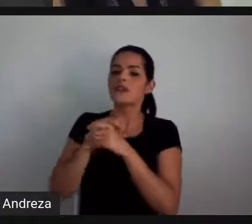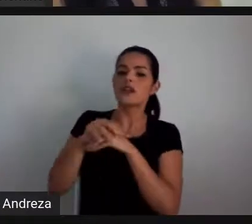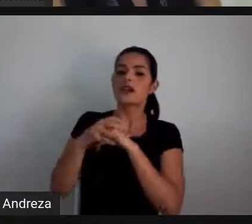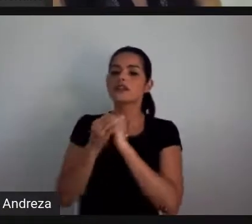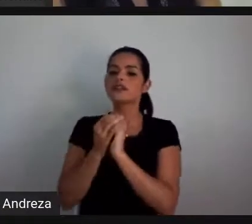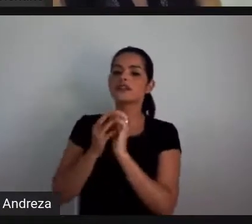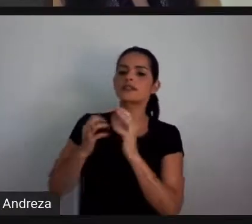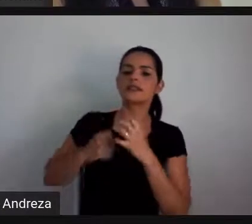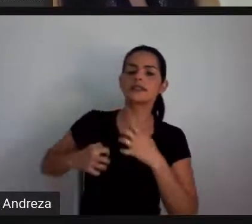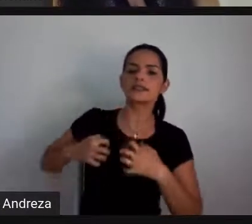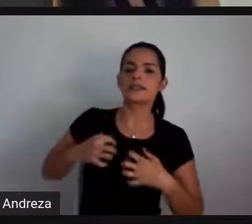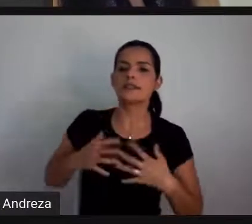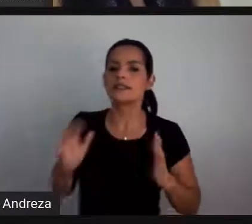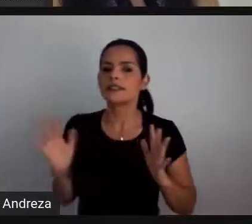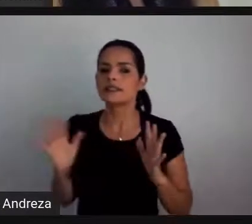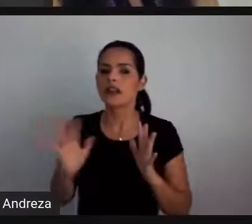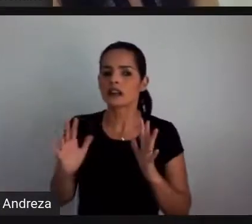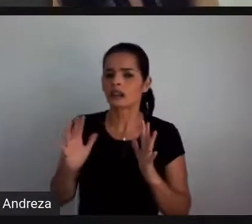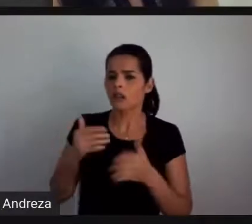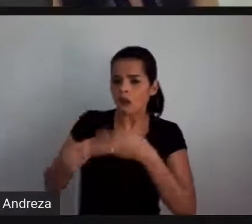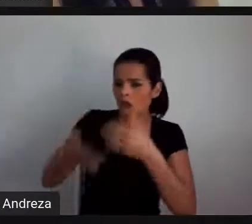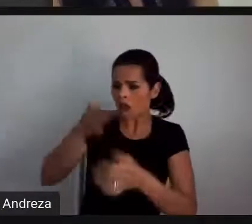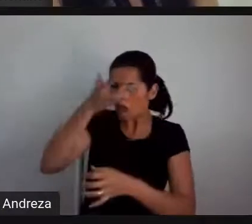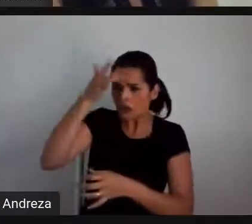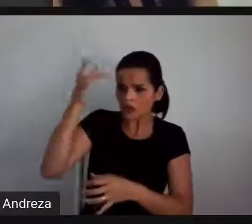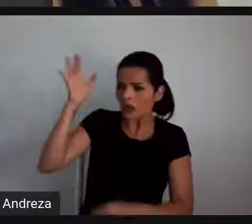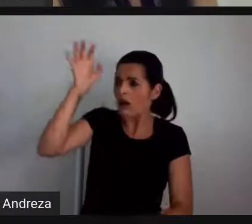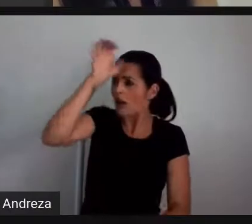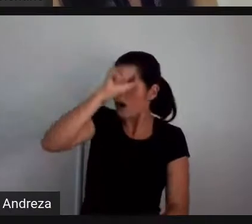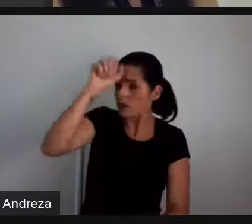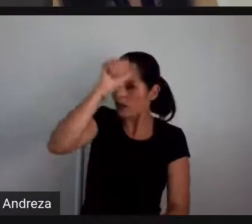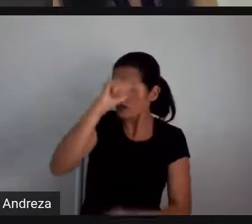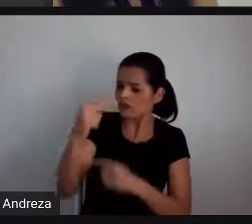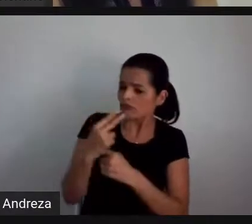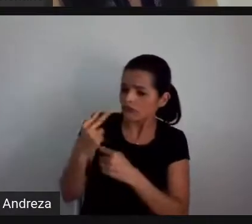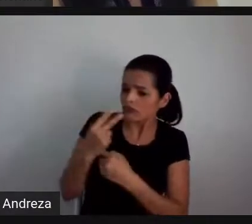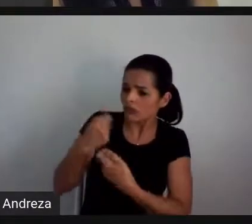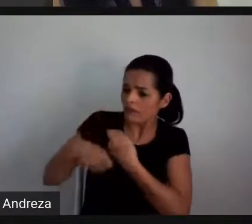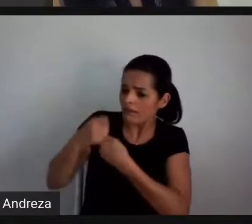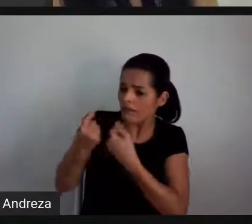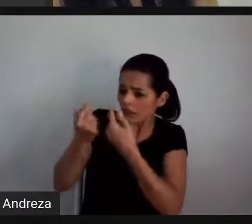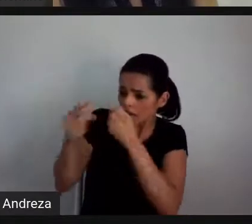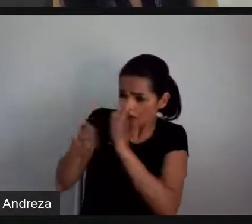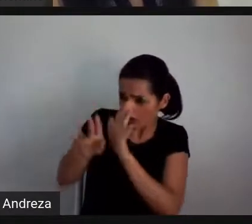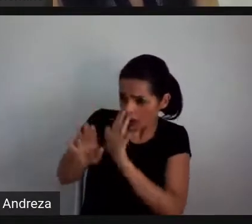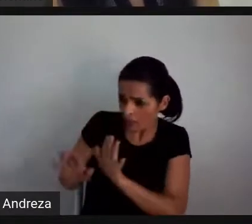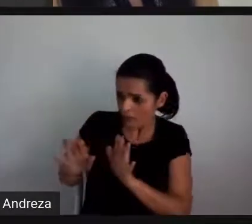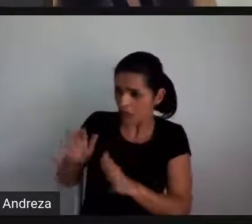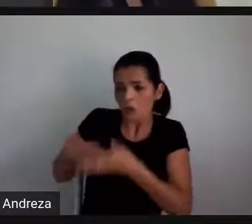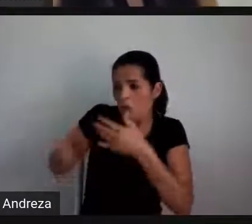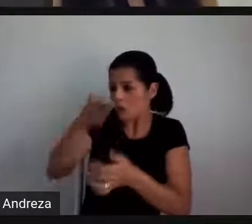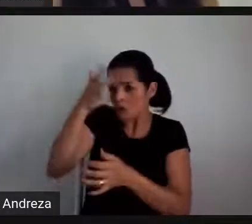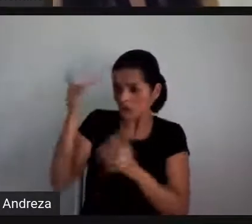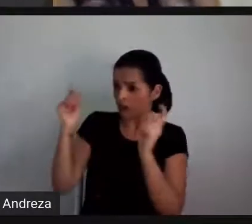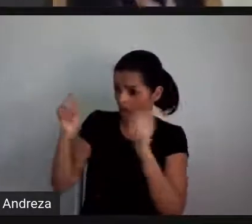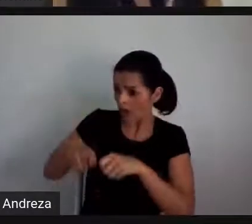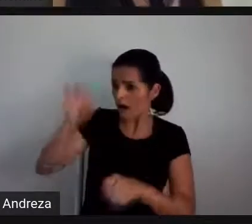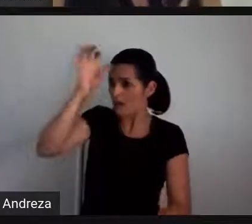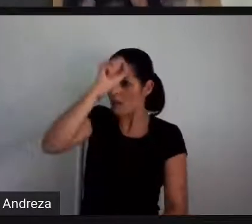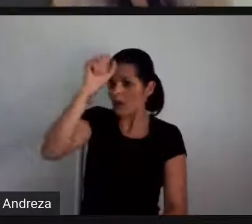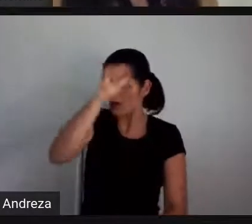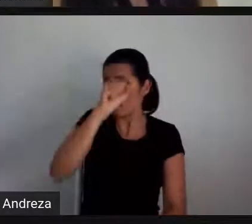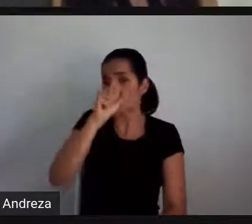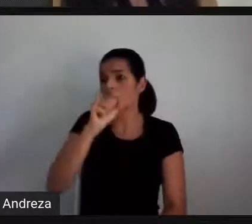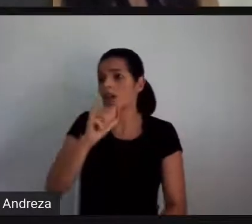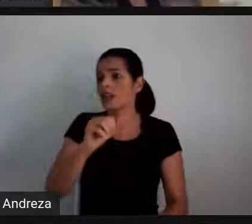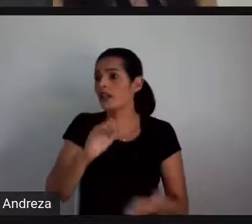É possível, qualquer pessoa pode aprender a cuidar das suas finanças? Essa é uma dúvida, assim, porque algumas pessoas vão ter mais facilidade,